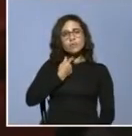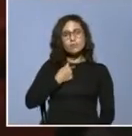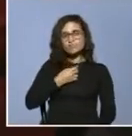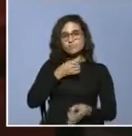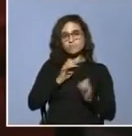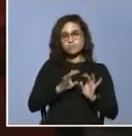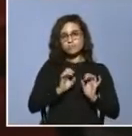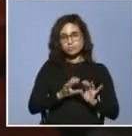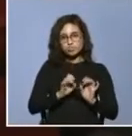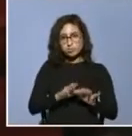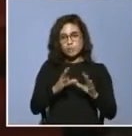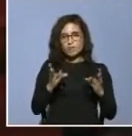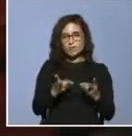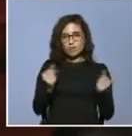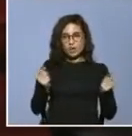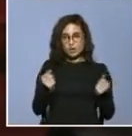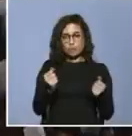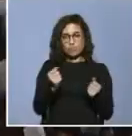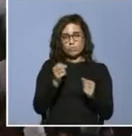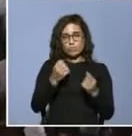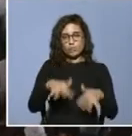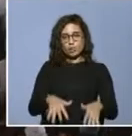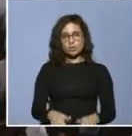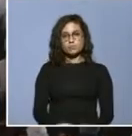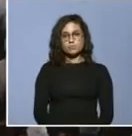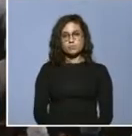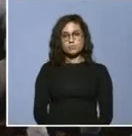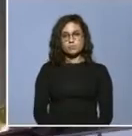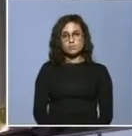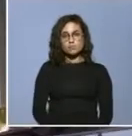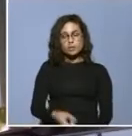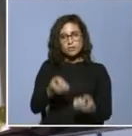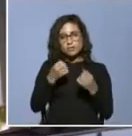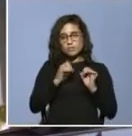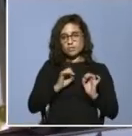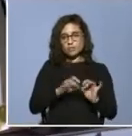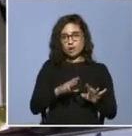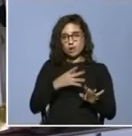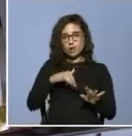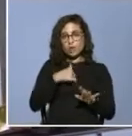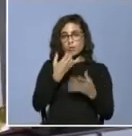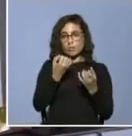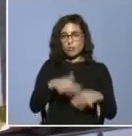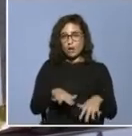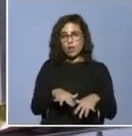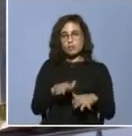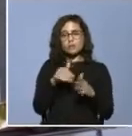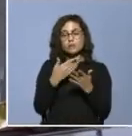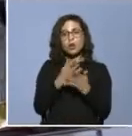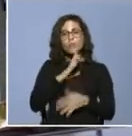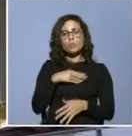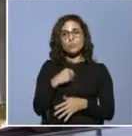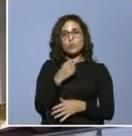tentação, mas livrai-nos do mal. Livrai-nos de todo o mal, Senhor, e dai ao mundo a paz em nossos